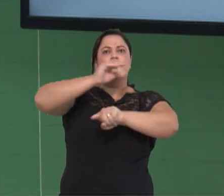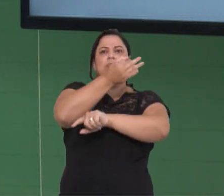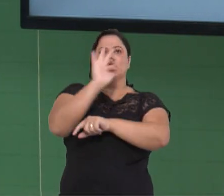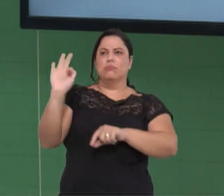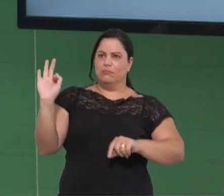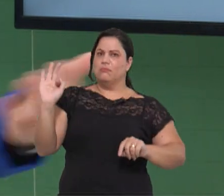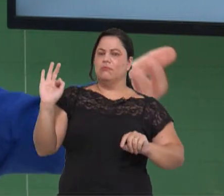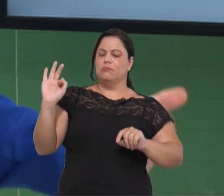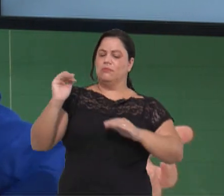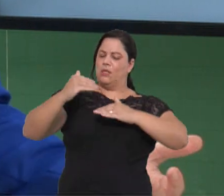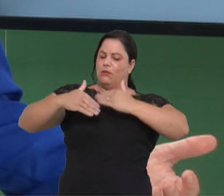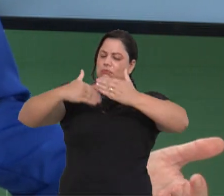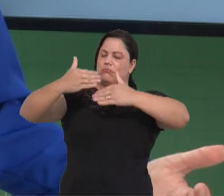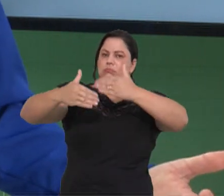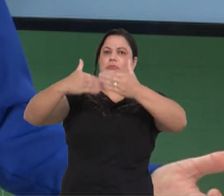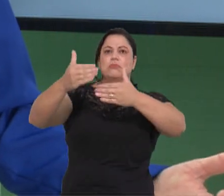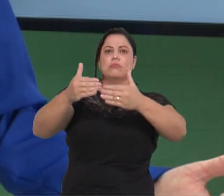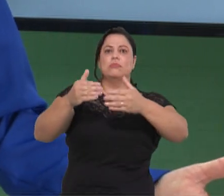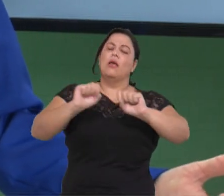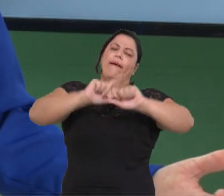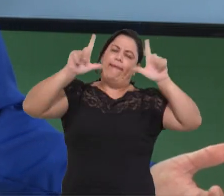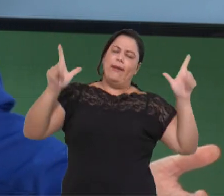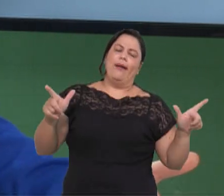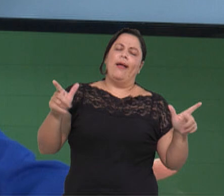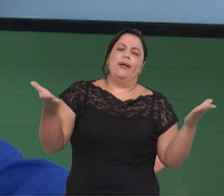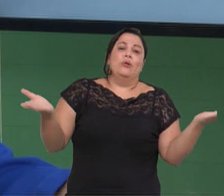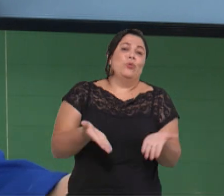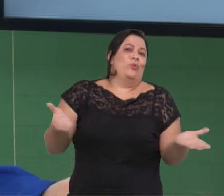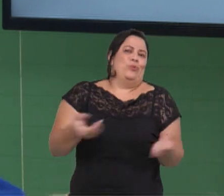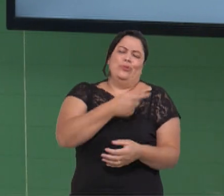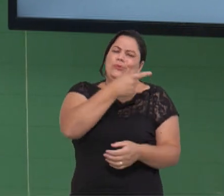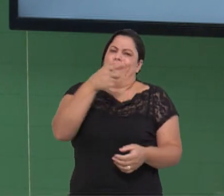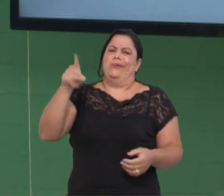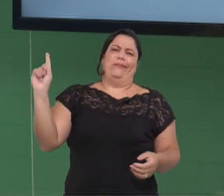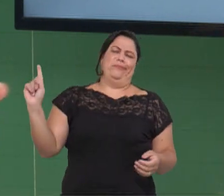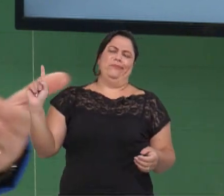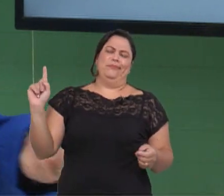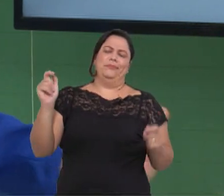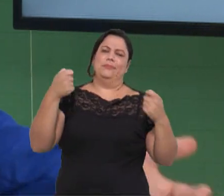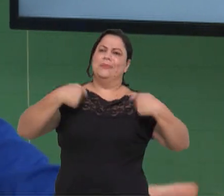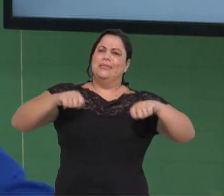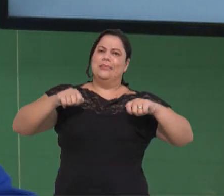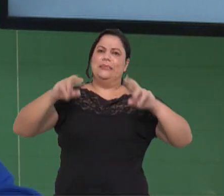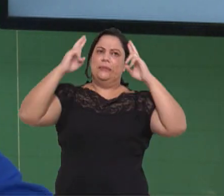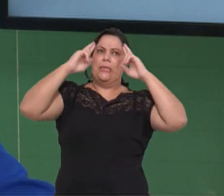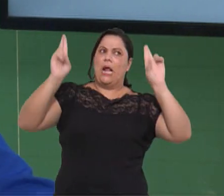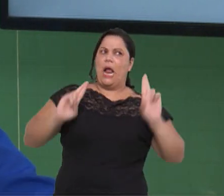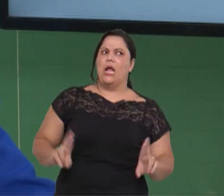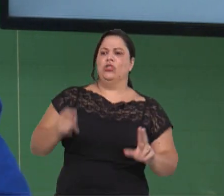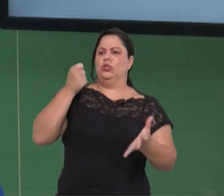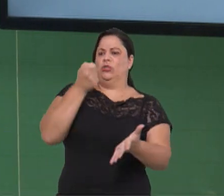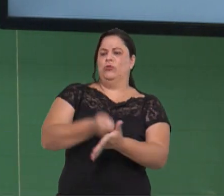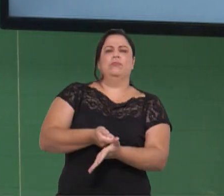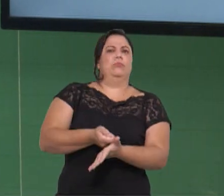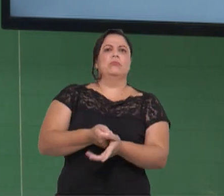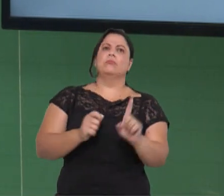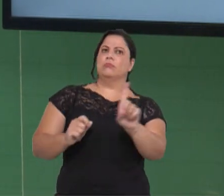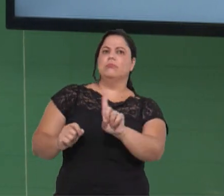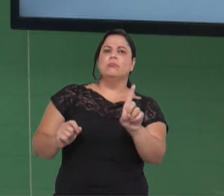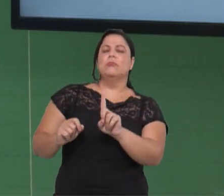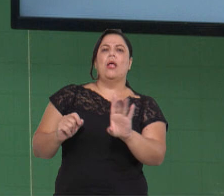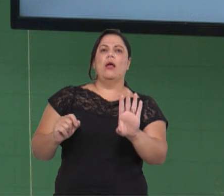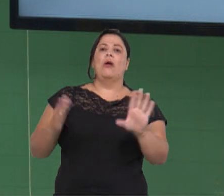você não precisa hoje dar sequência ao radicalismo da Revolução Francesa. Hoje você